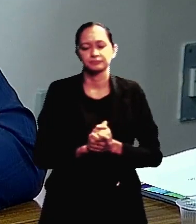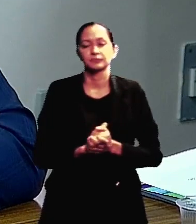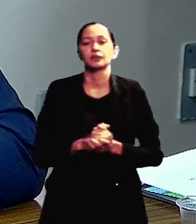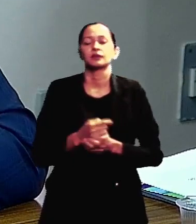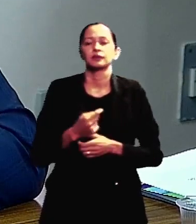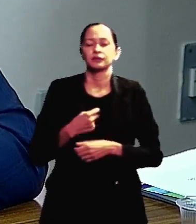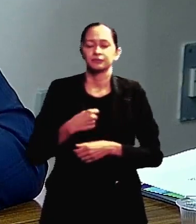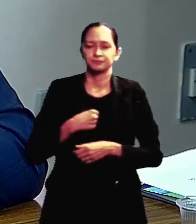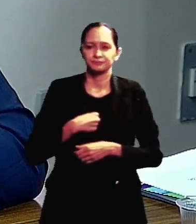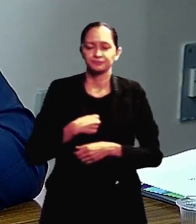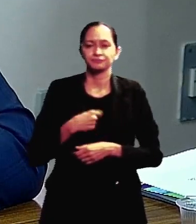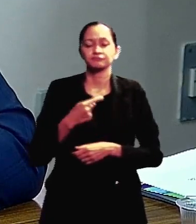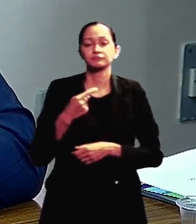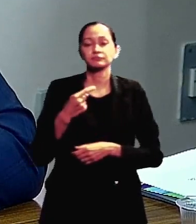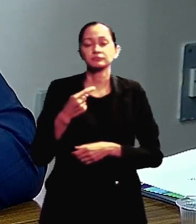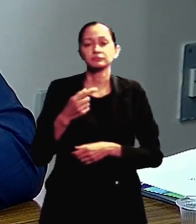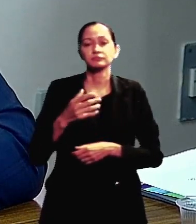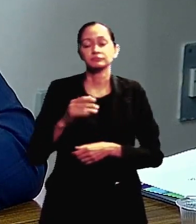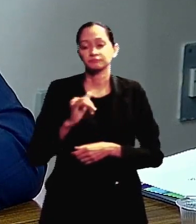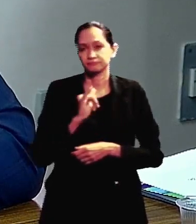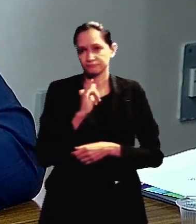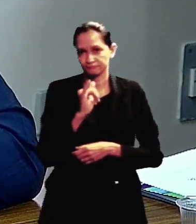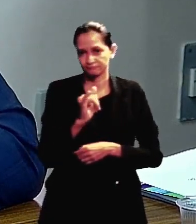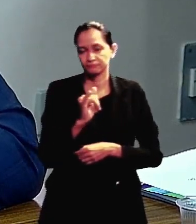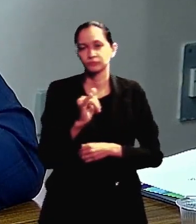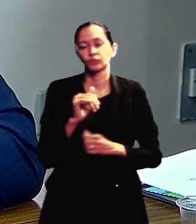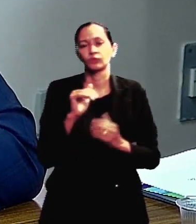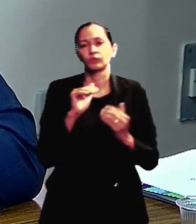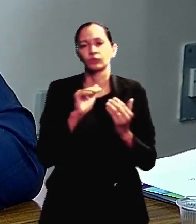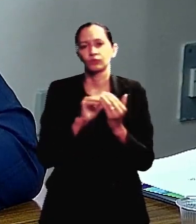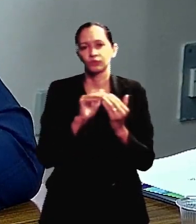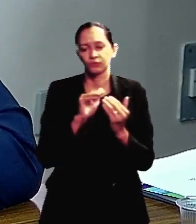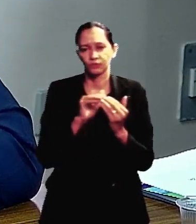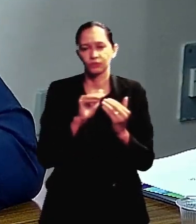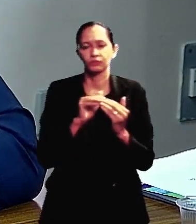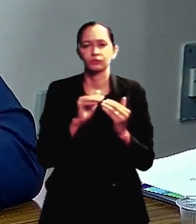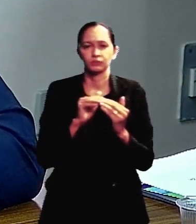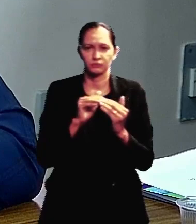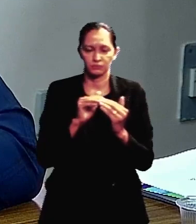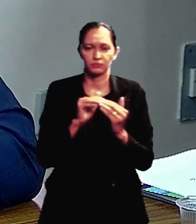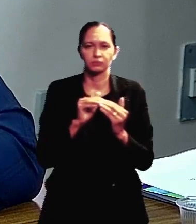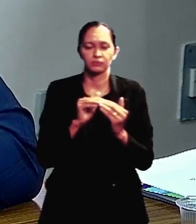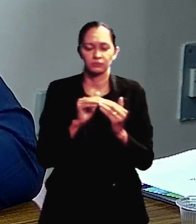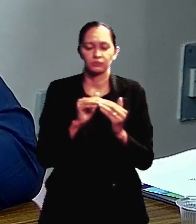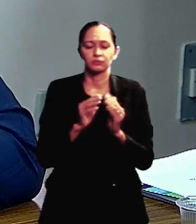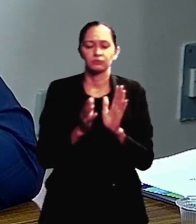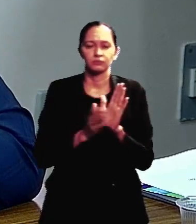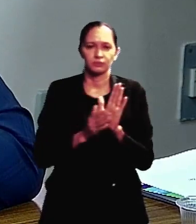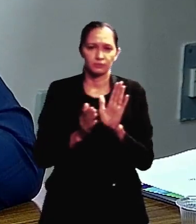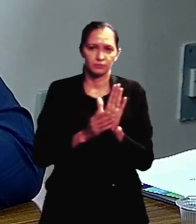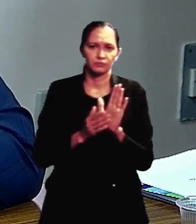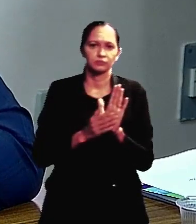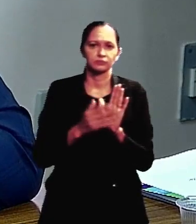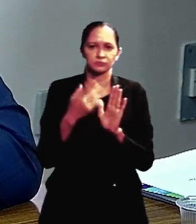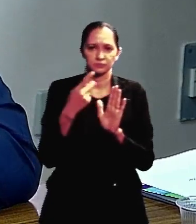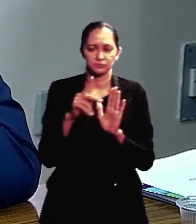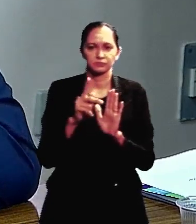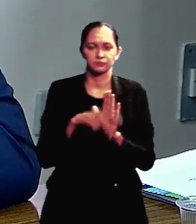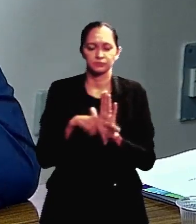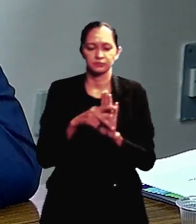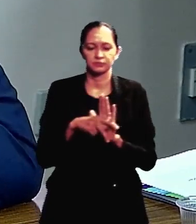do meu entendimento, me manifestando favorável à propositura promanada por Vossa